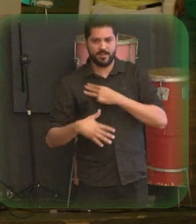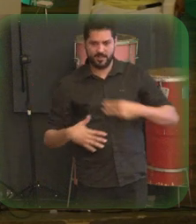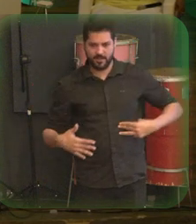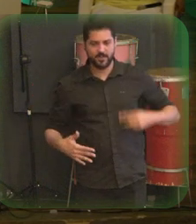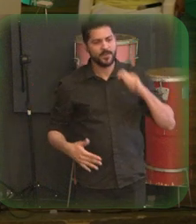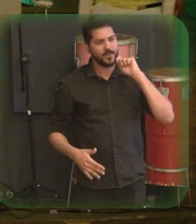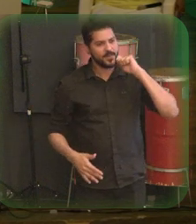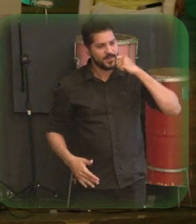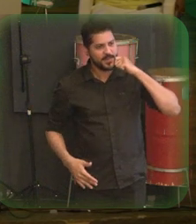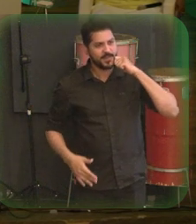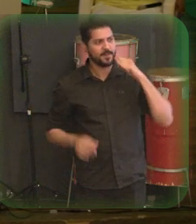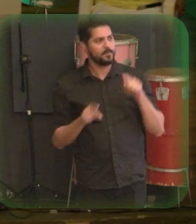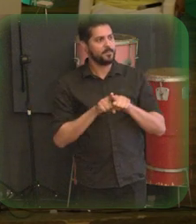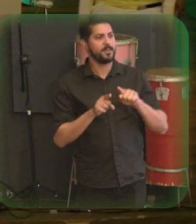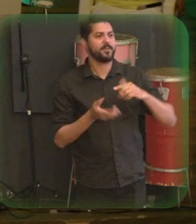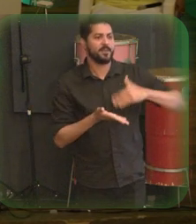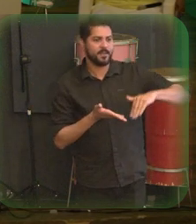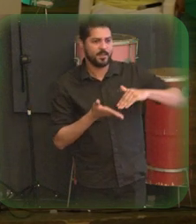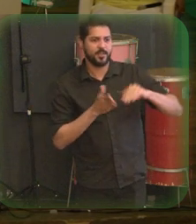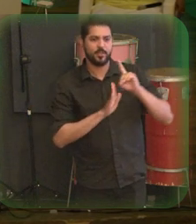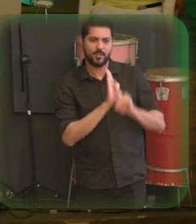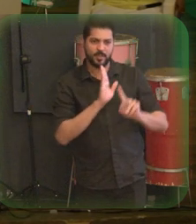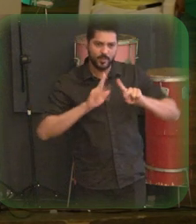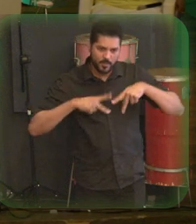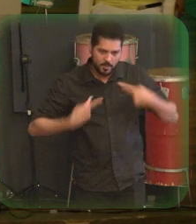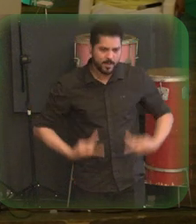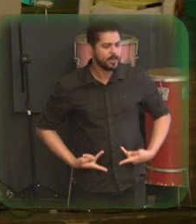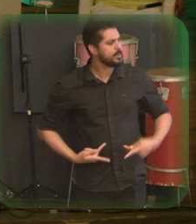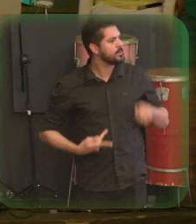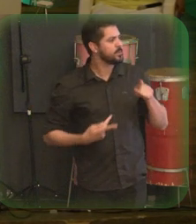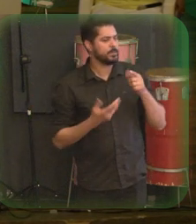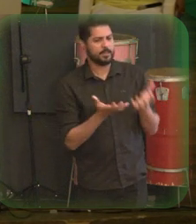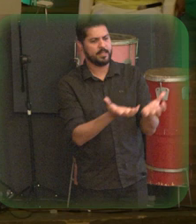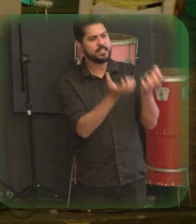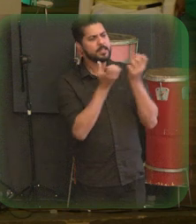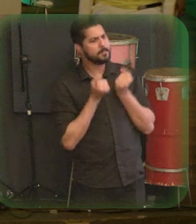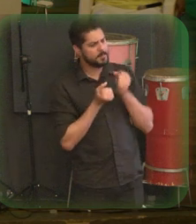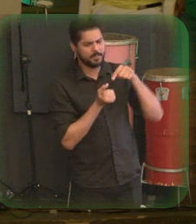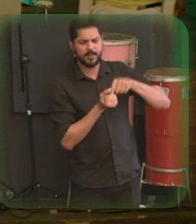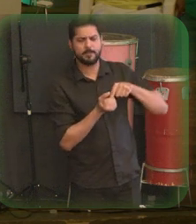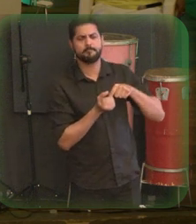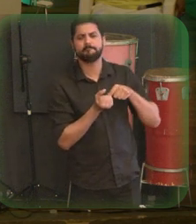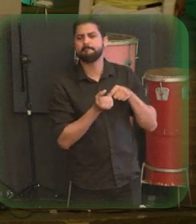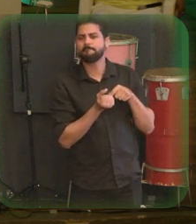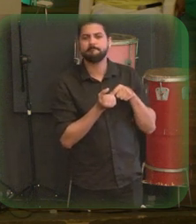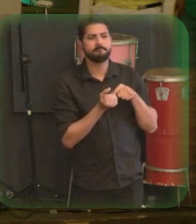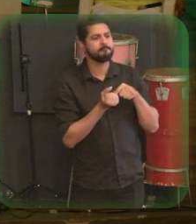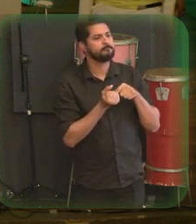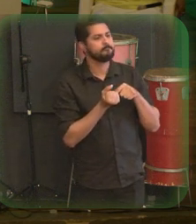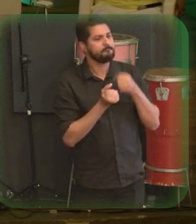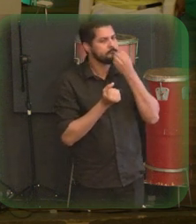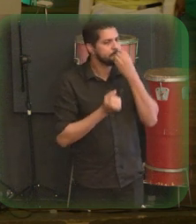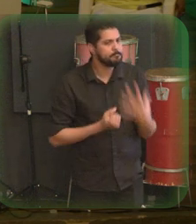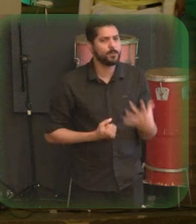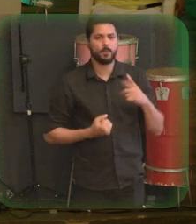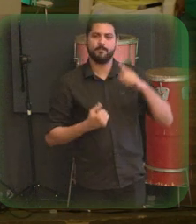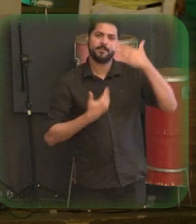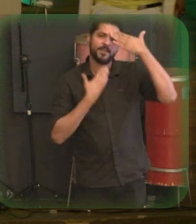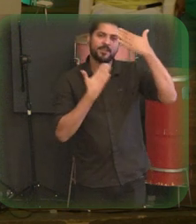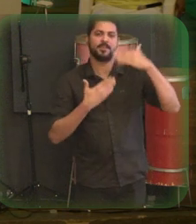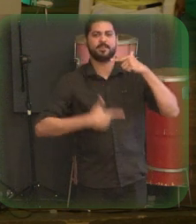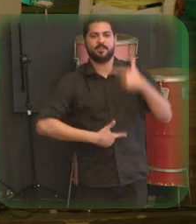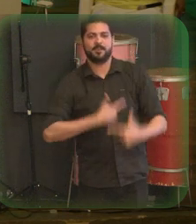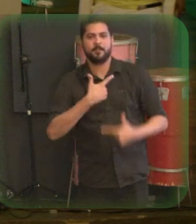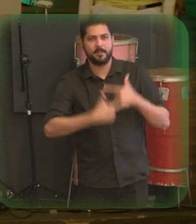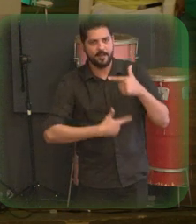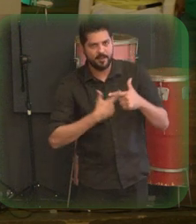Direitos Humanos do Governo do Estado de Pernambuco, foi prontamente acolhido. E a gente agradece muito, né, todo esse trabalho que foi feito, né,